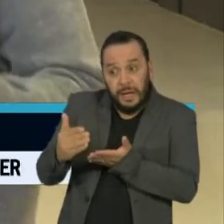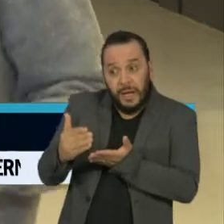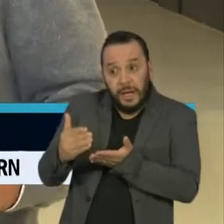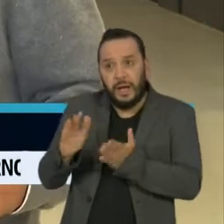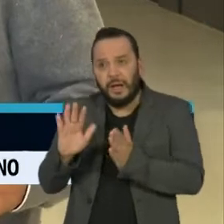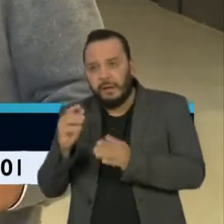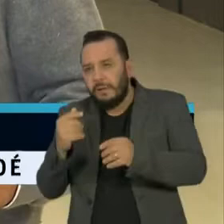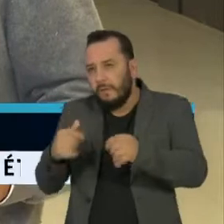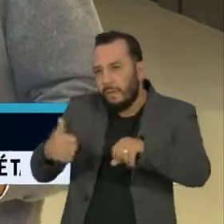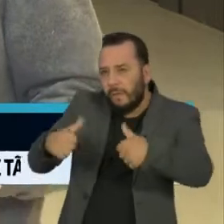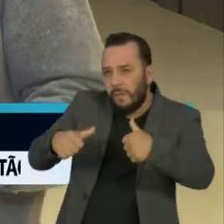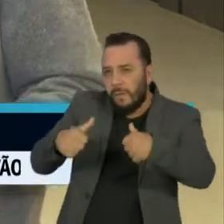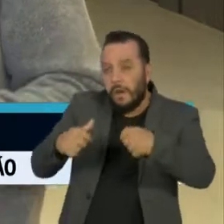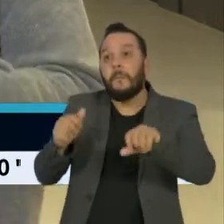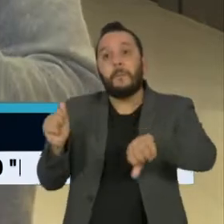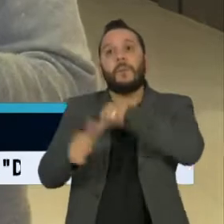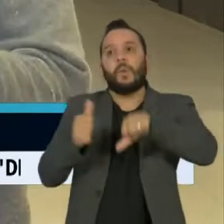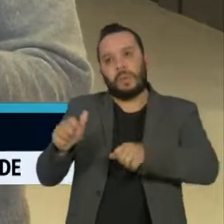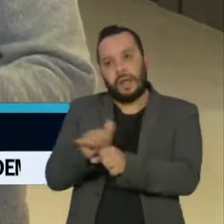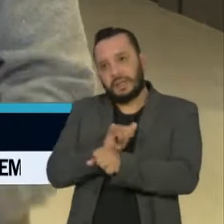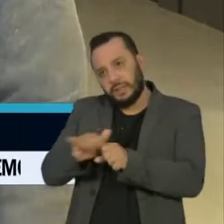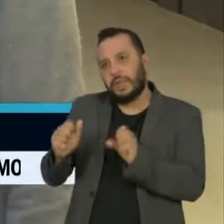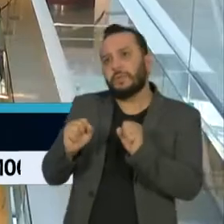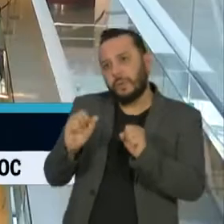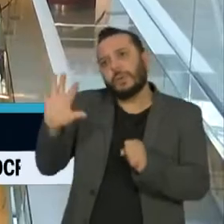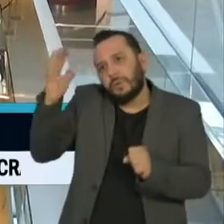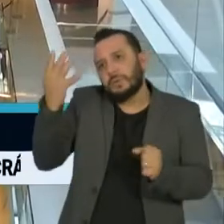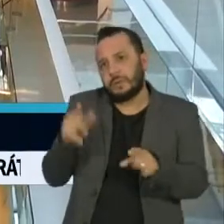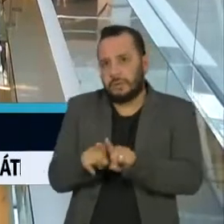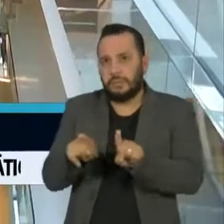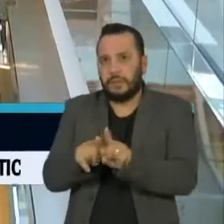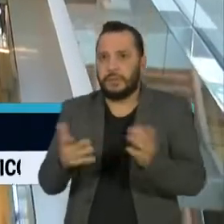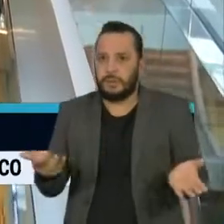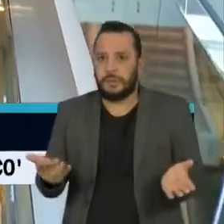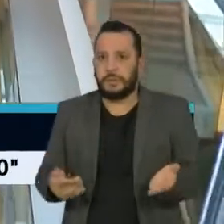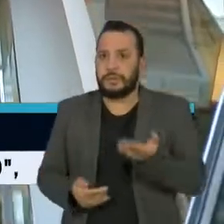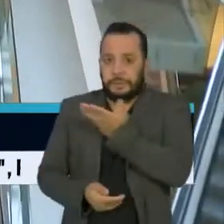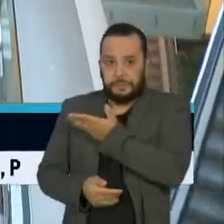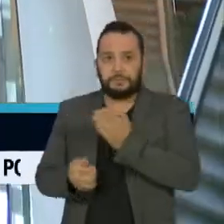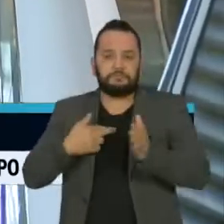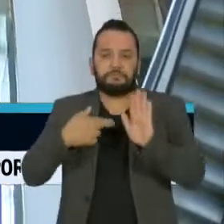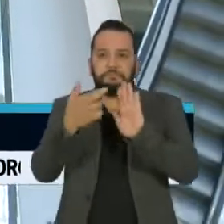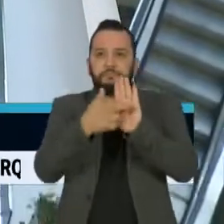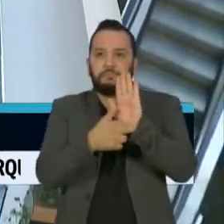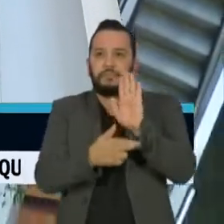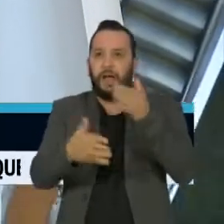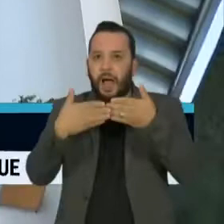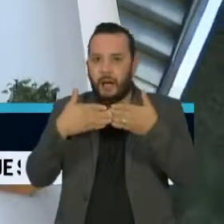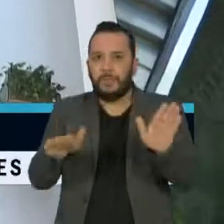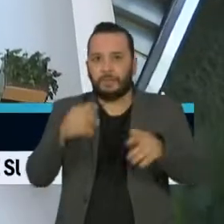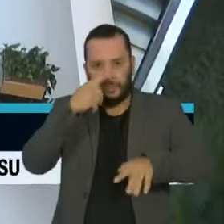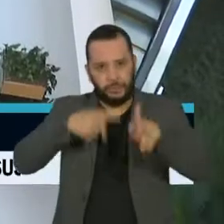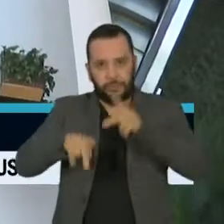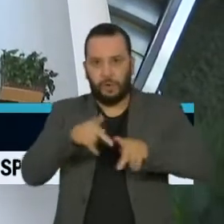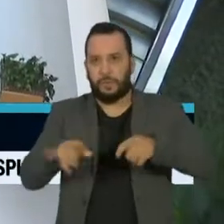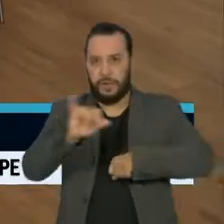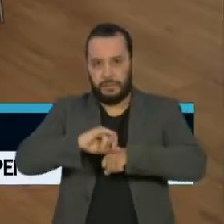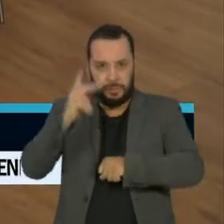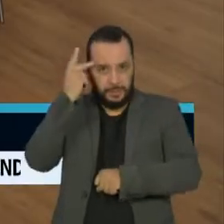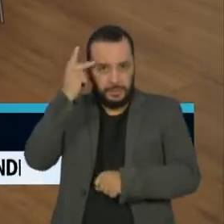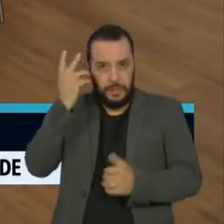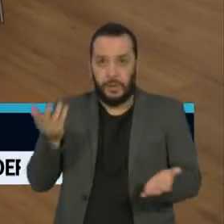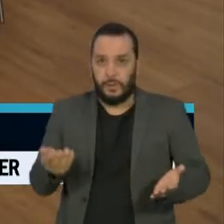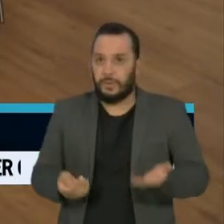você tenha que mudar essa forma ao longo do longo do tempo as medidas são parte do protocolo de reabertura dos shoppings da capital